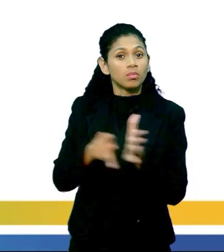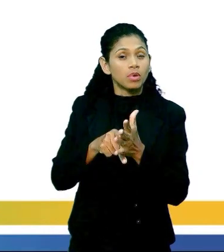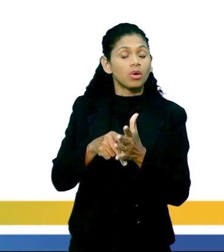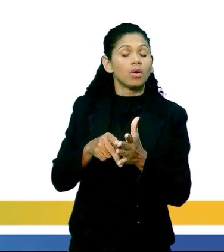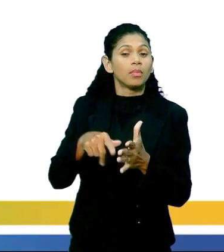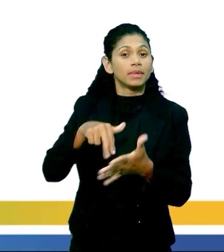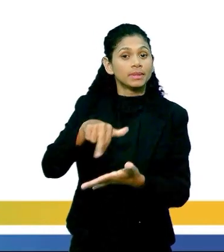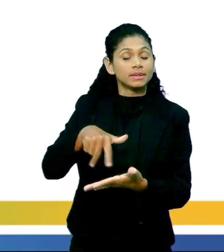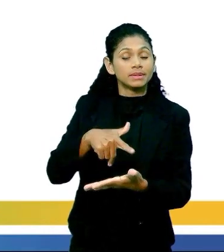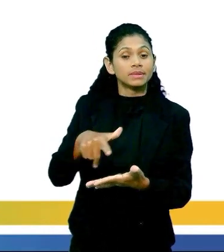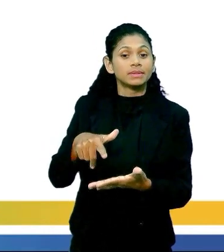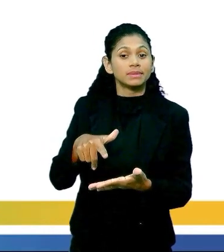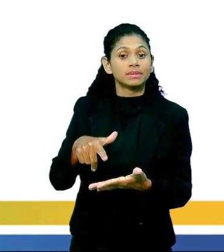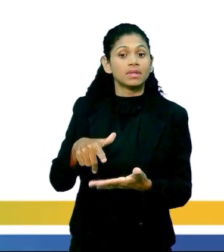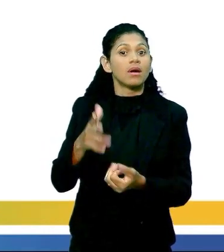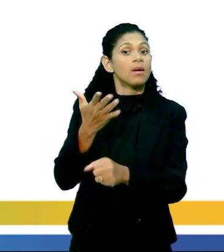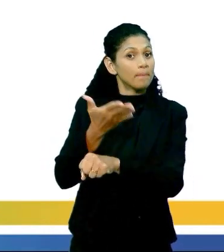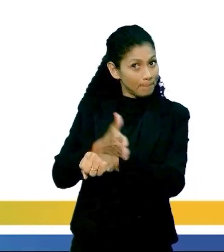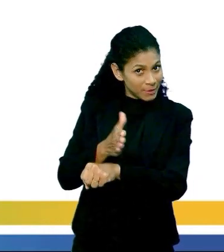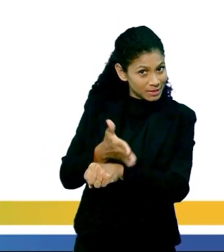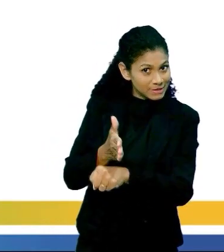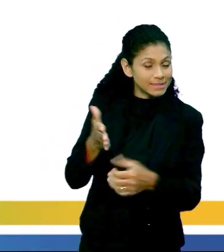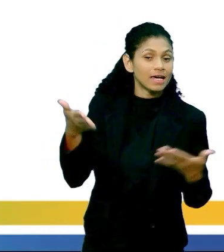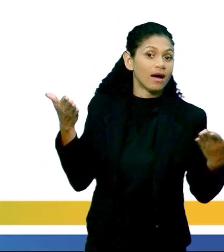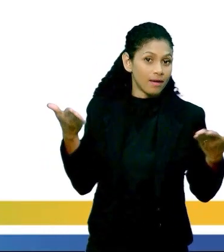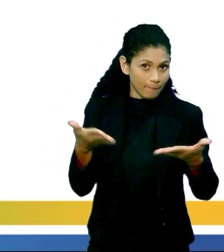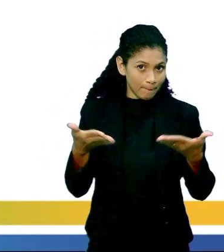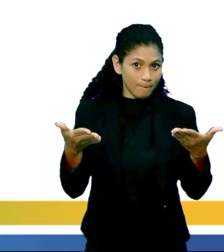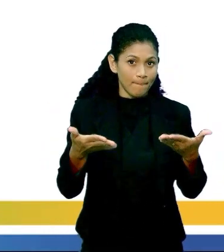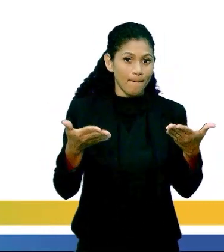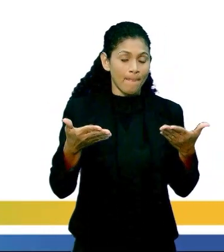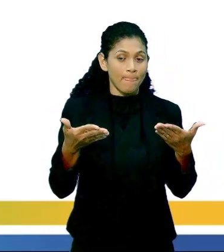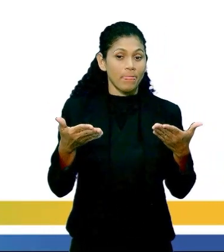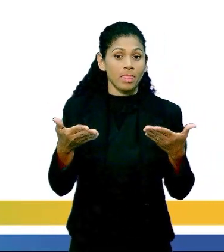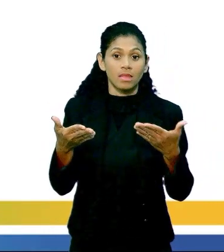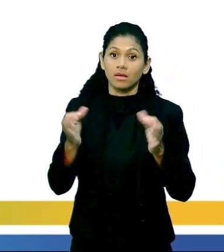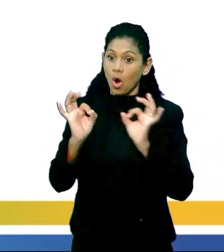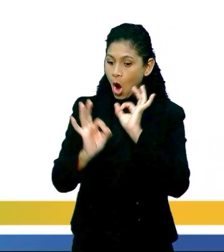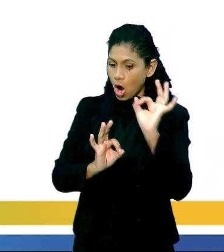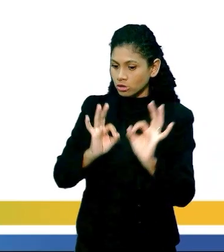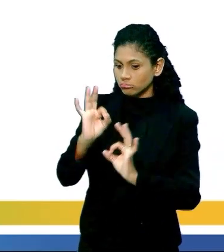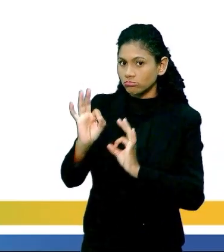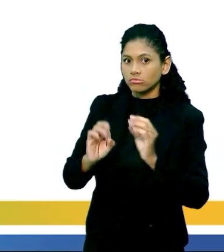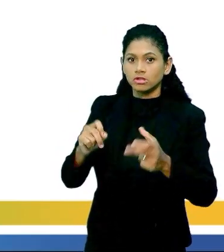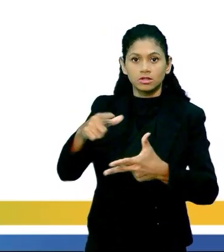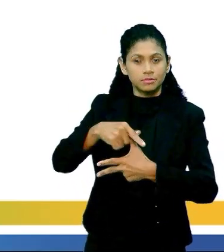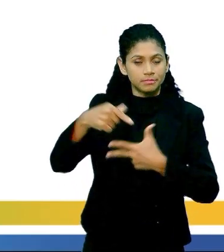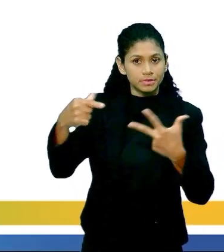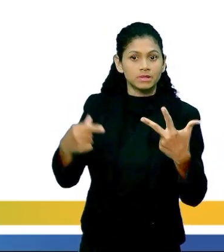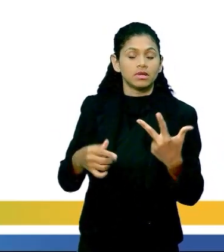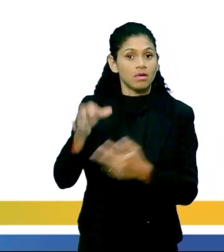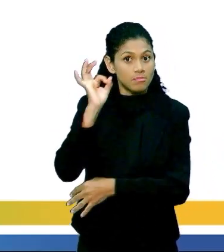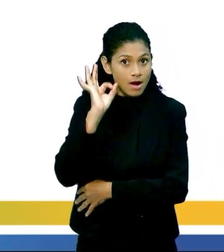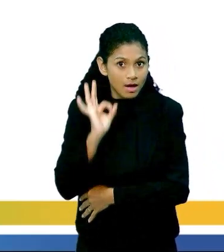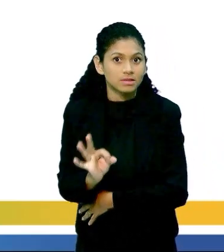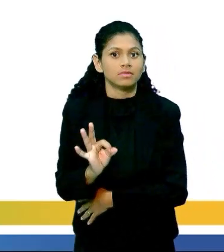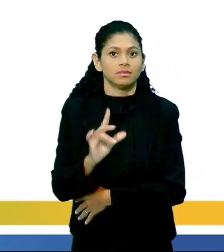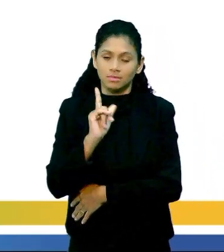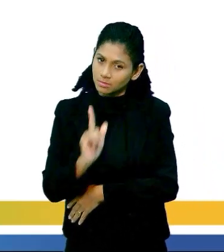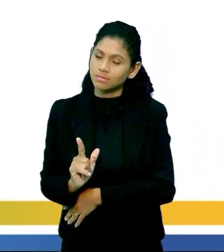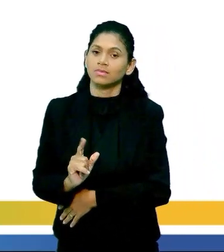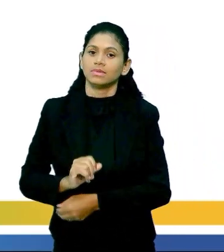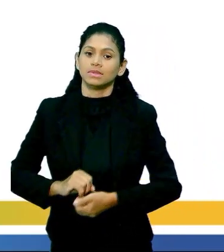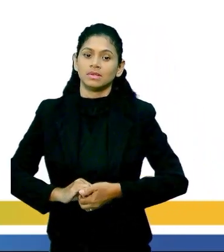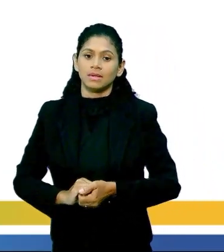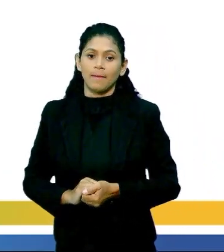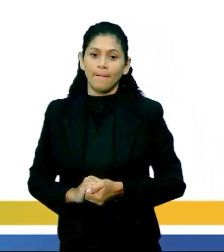exercício. A gente podia dançar? Podia dançar, mas como aqui a gente está preparado para o Enem, a gente não vai dançar nessa porque a gente vai acertar. Direcionado